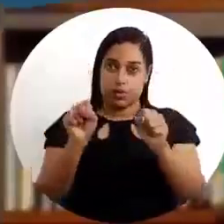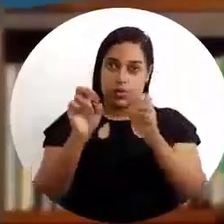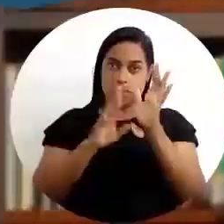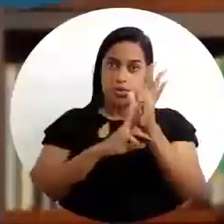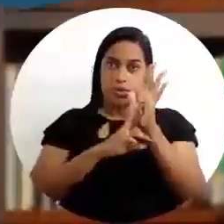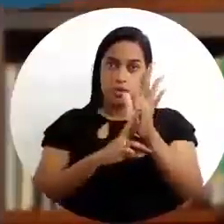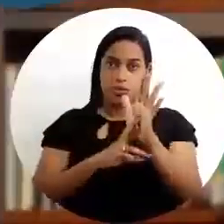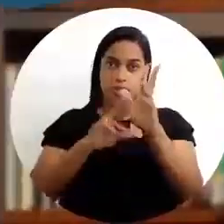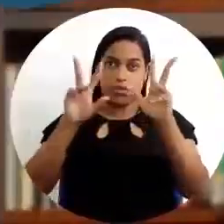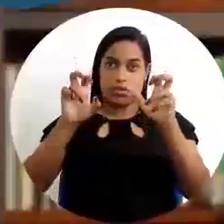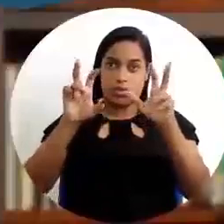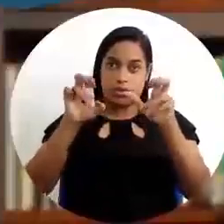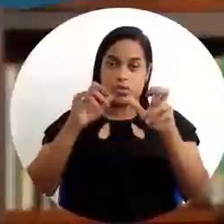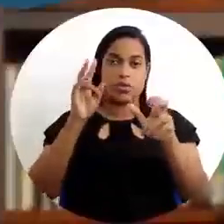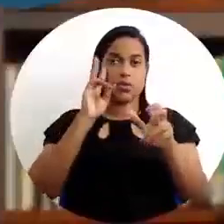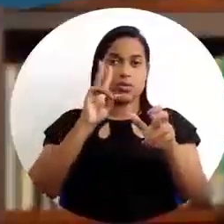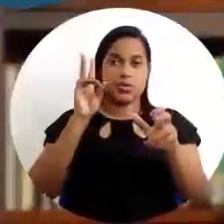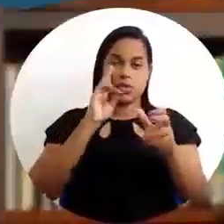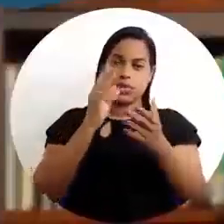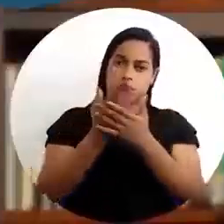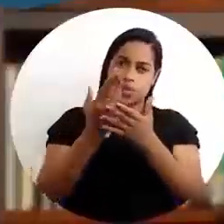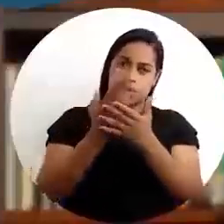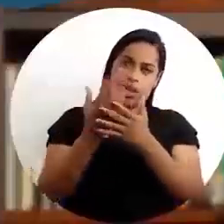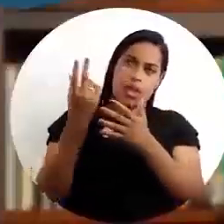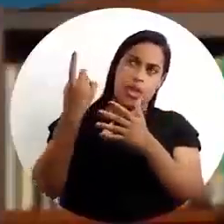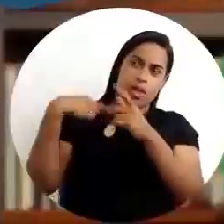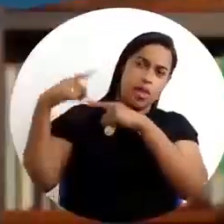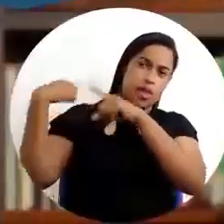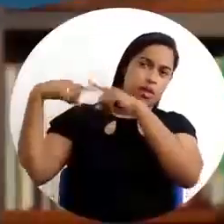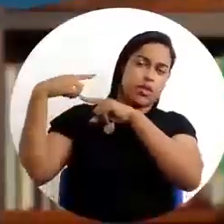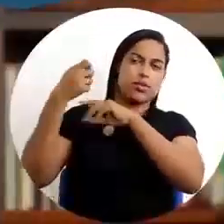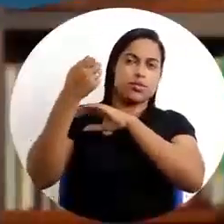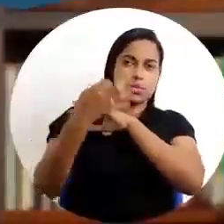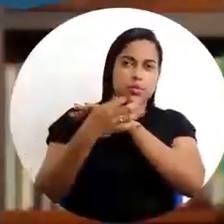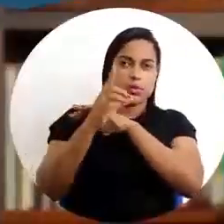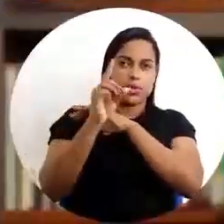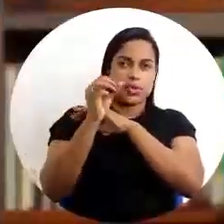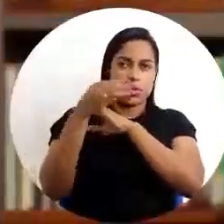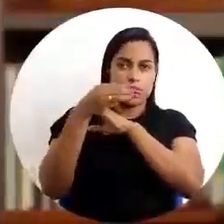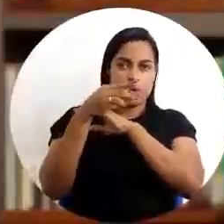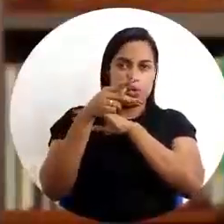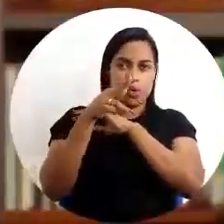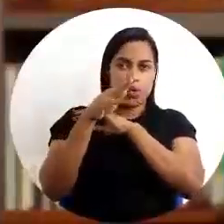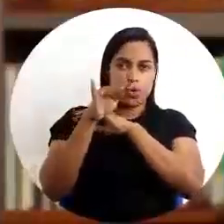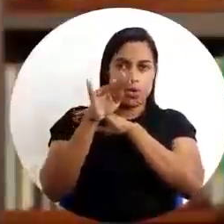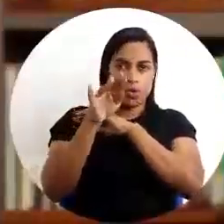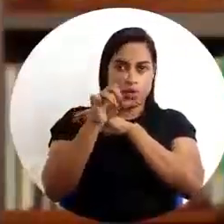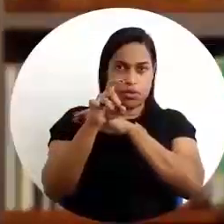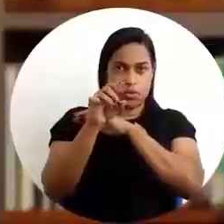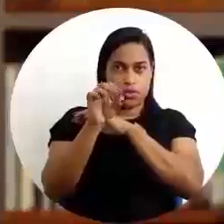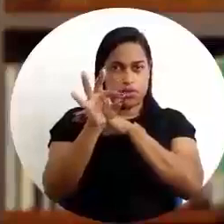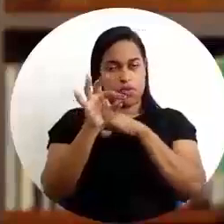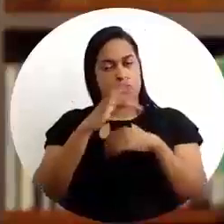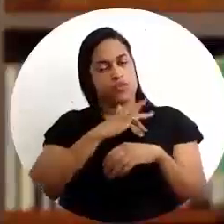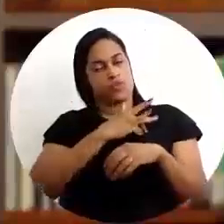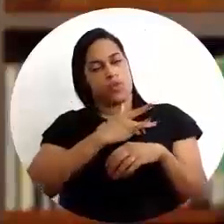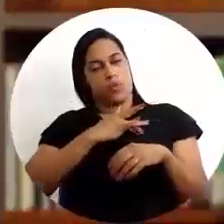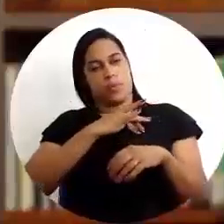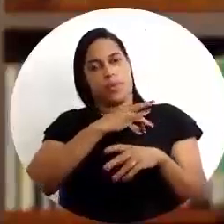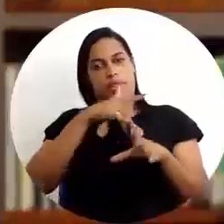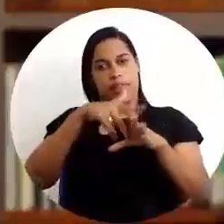representa um assunto. Lembre-se da aula que eu falei sobre Dom Quixote. Então, o Dom Quixote representava por meio dos romances de